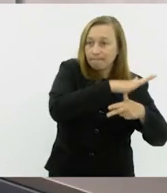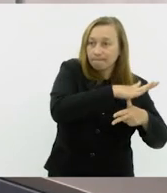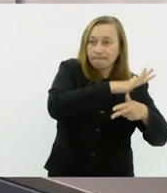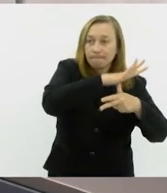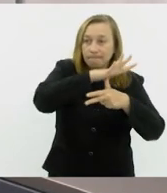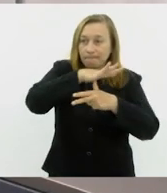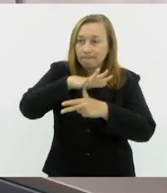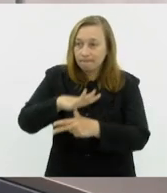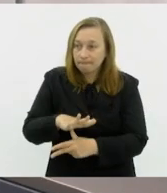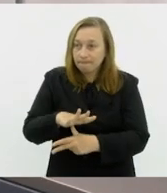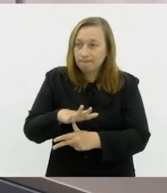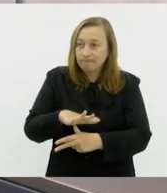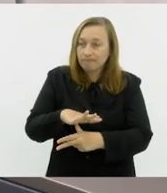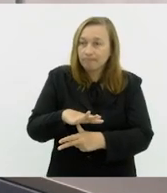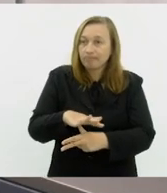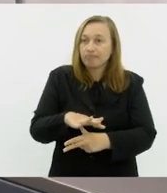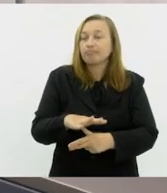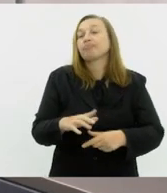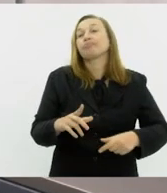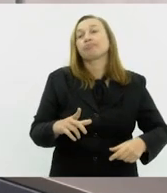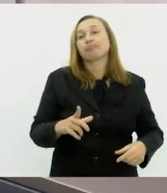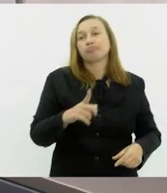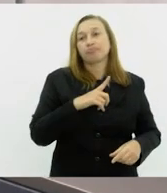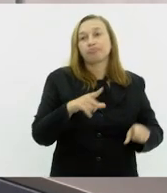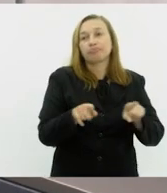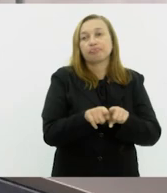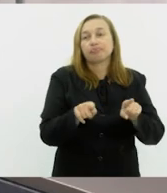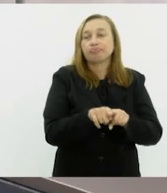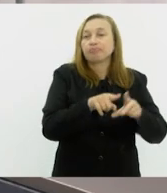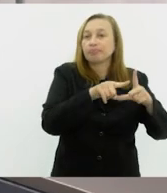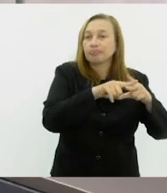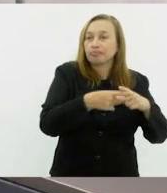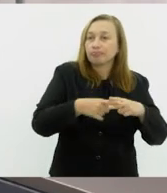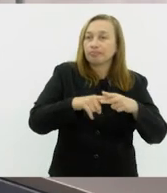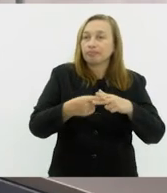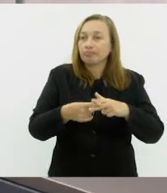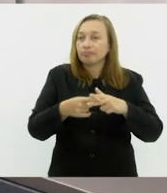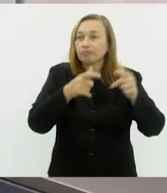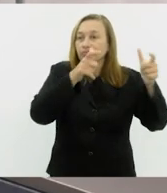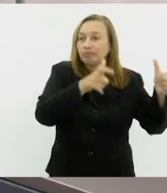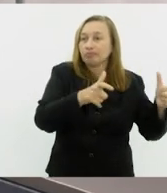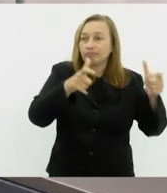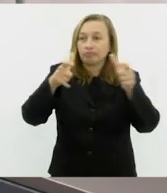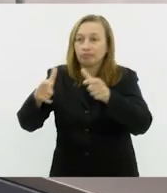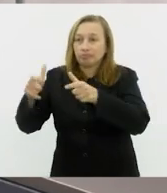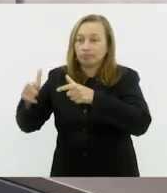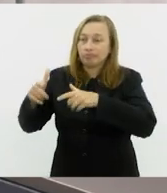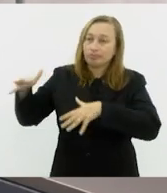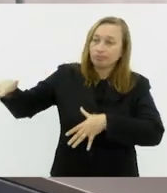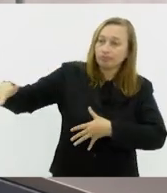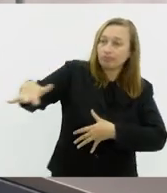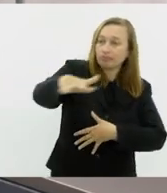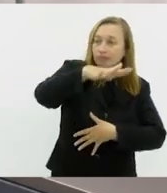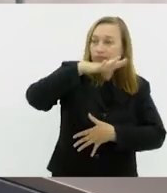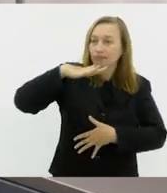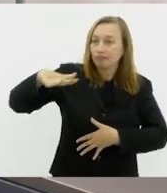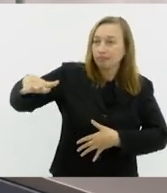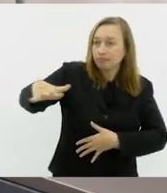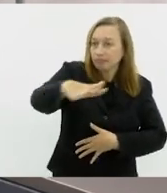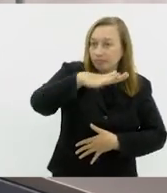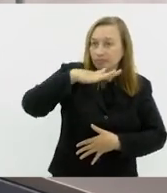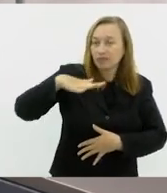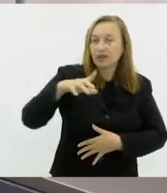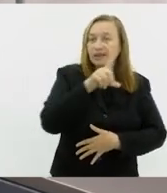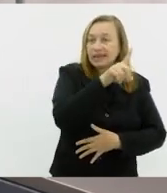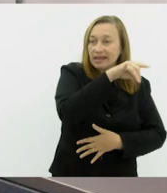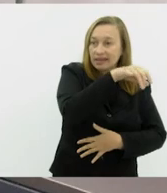de licenciamento, e existe a regulação do tráfego aéreo, que é feita pelo